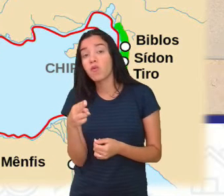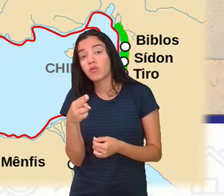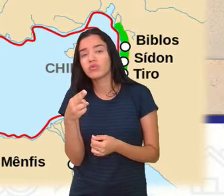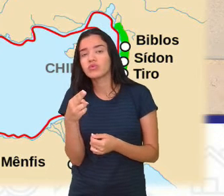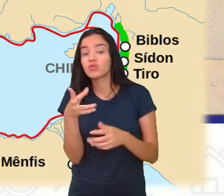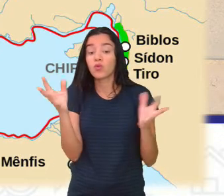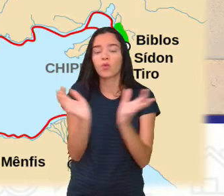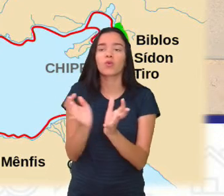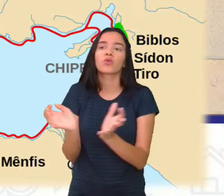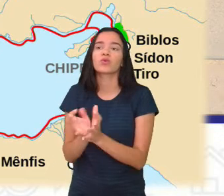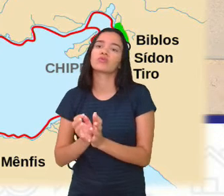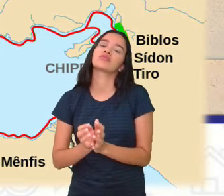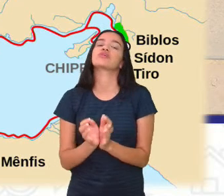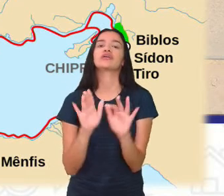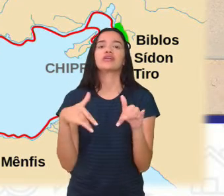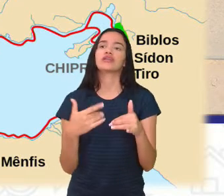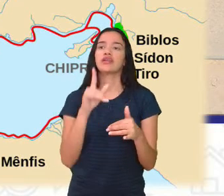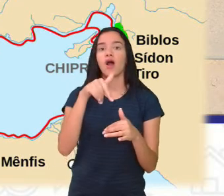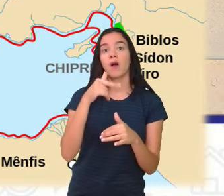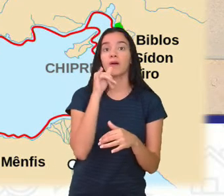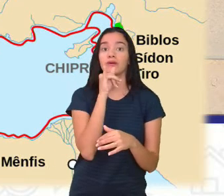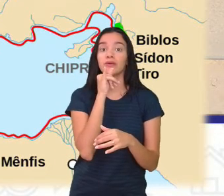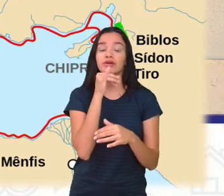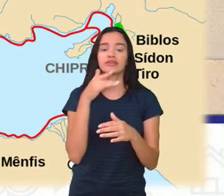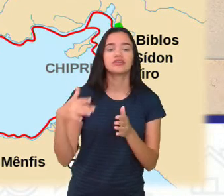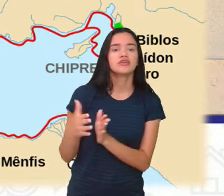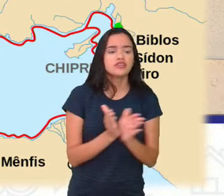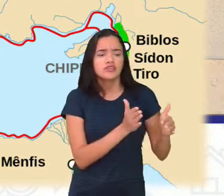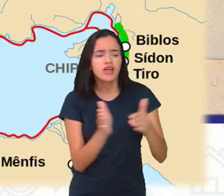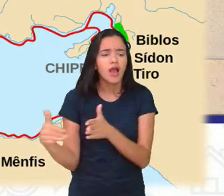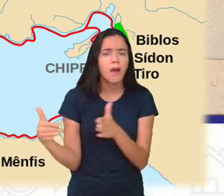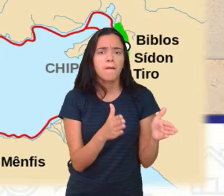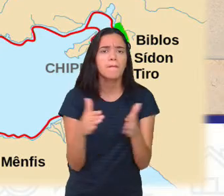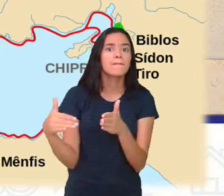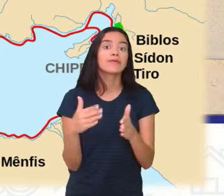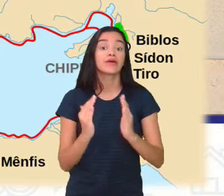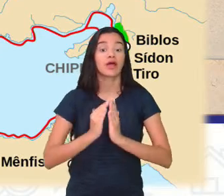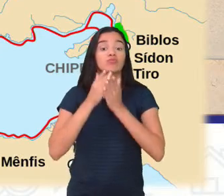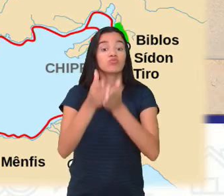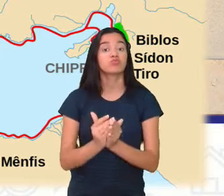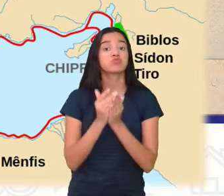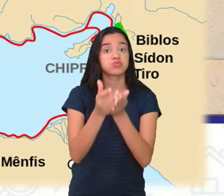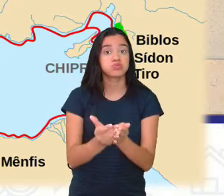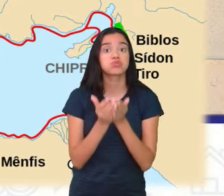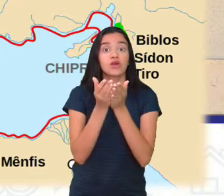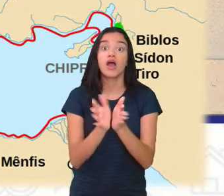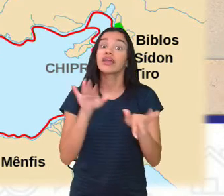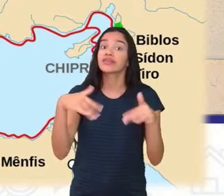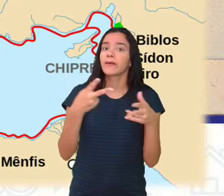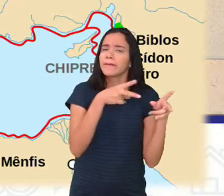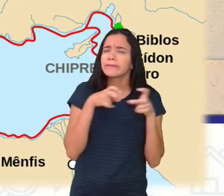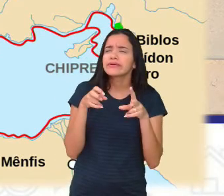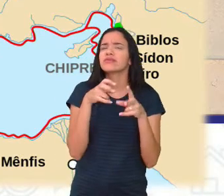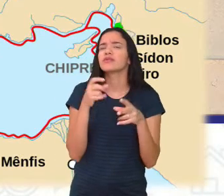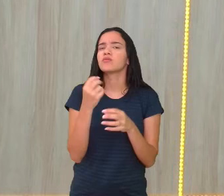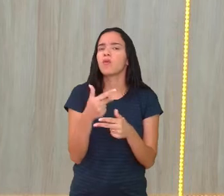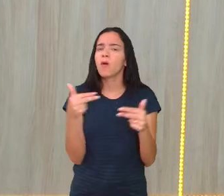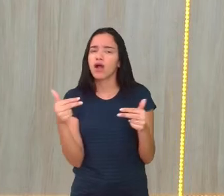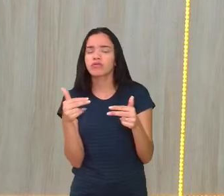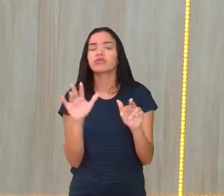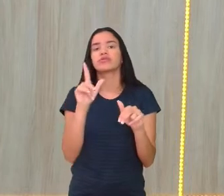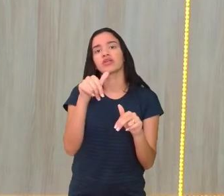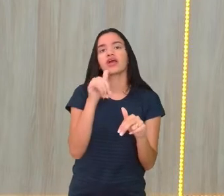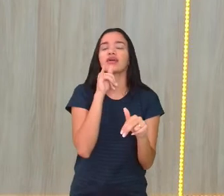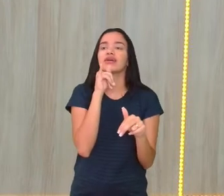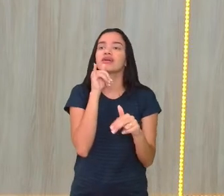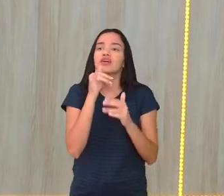uma colônia. Então, essas rotas, né, eram rotas de navegação fenícia. Observe um detalhe, as rotas